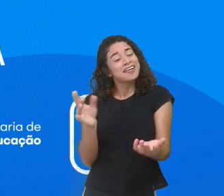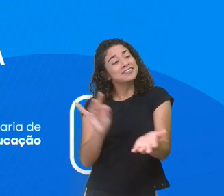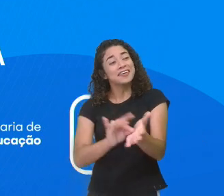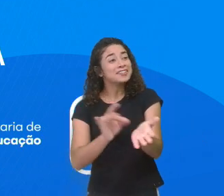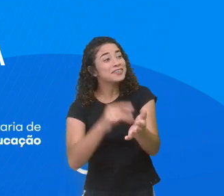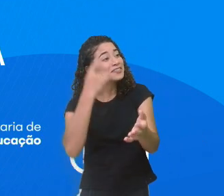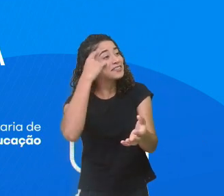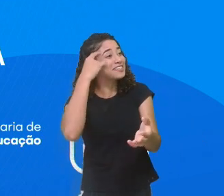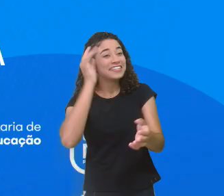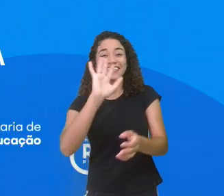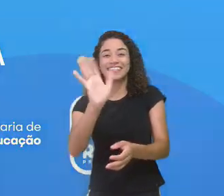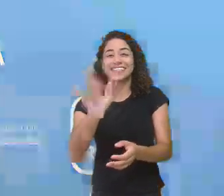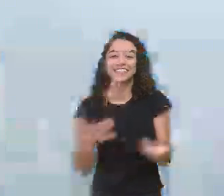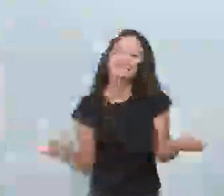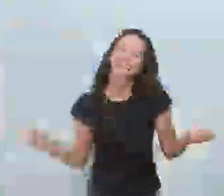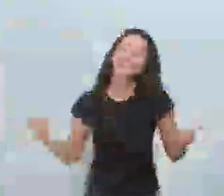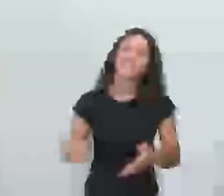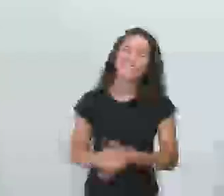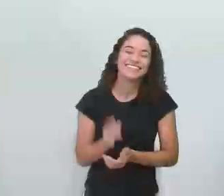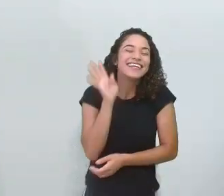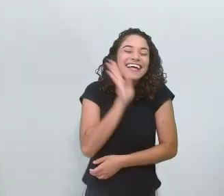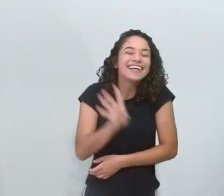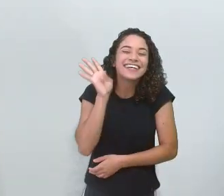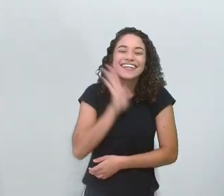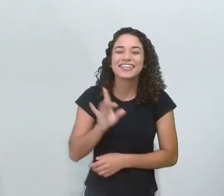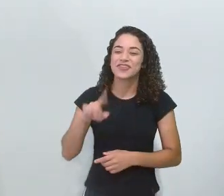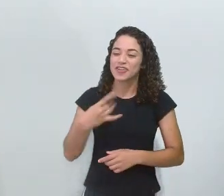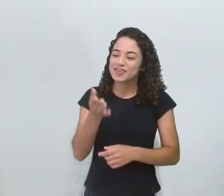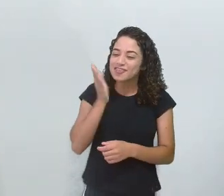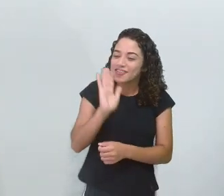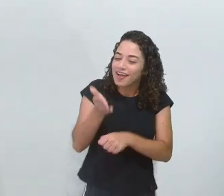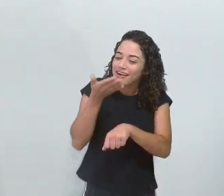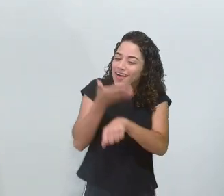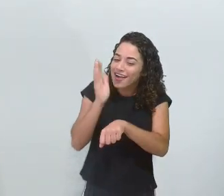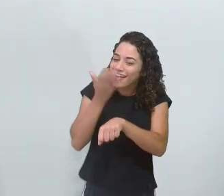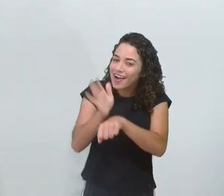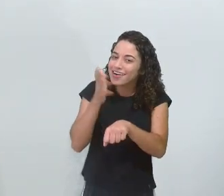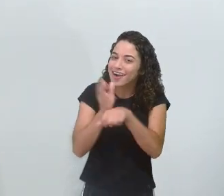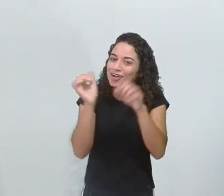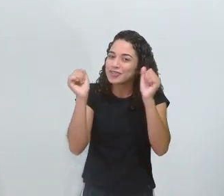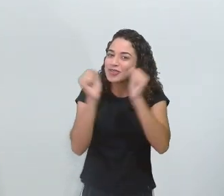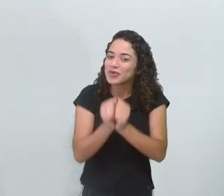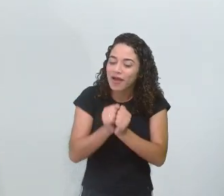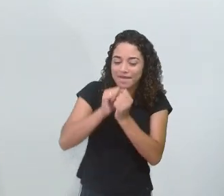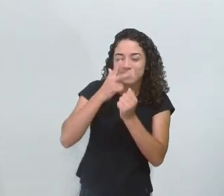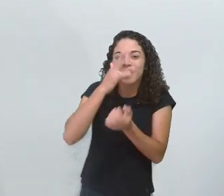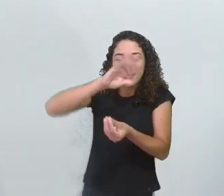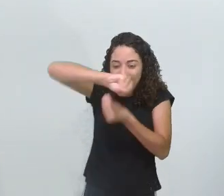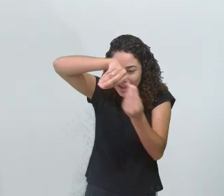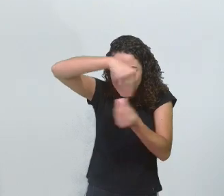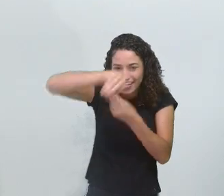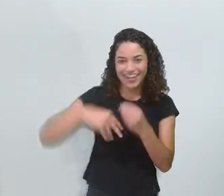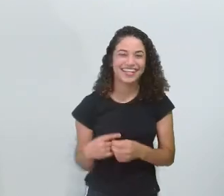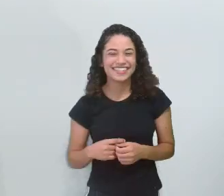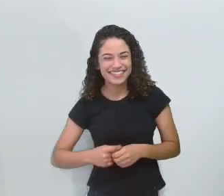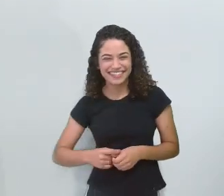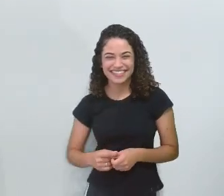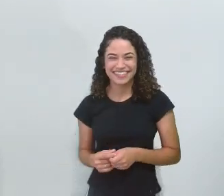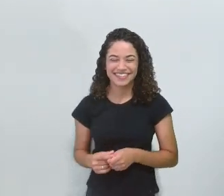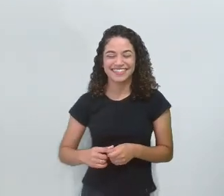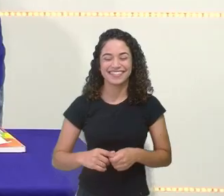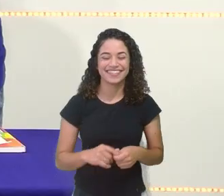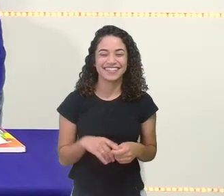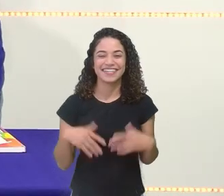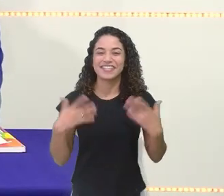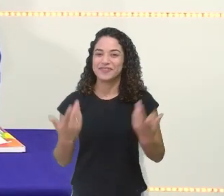mesmo, eu nem pensei, tá vendo? Então, a gente já está trabalhando isso, né, professora? Já está junto e misturado aqui, que legal.